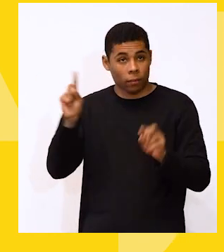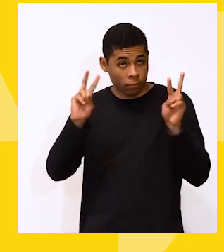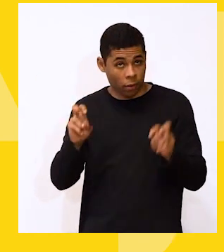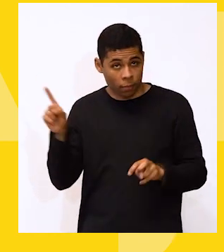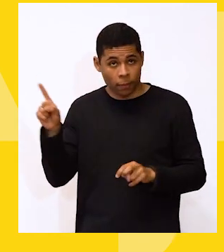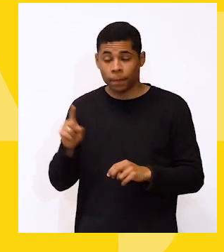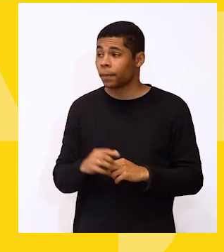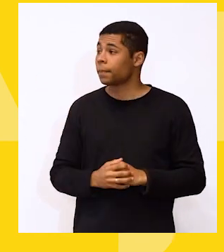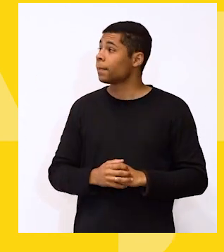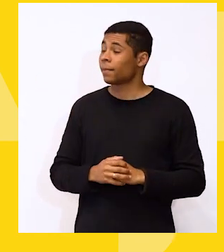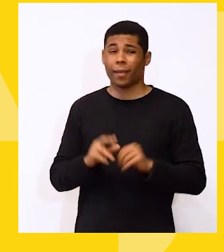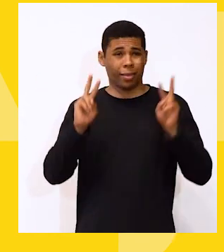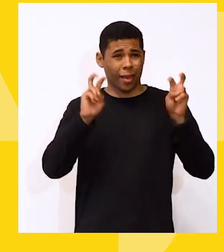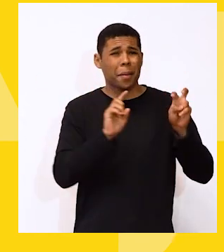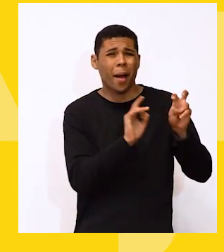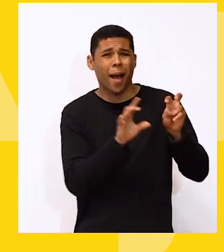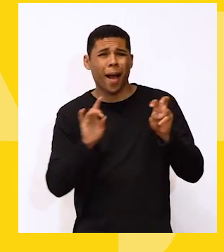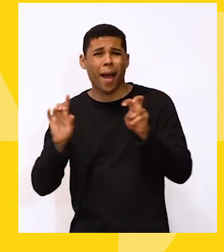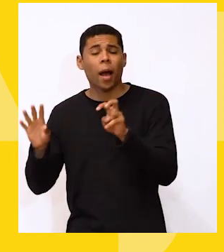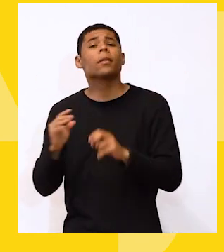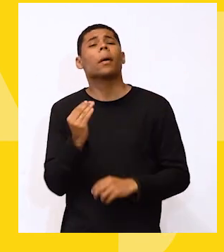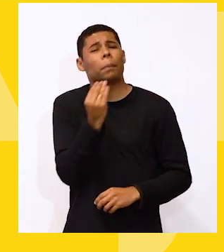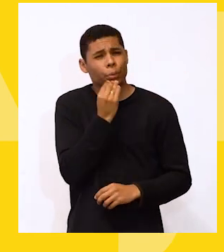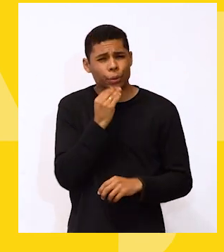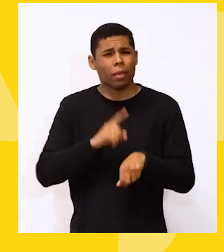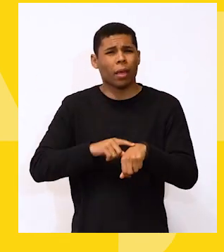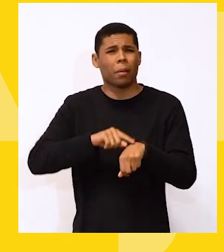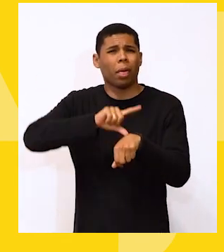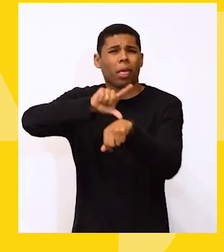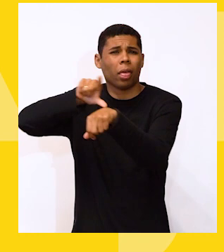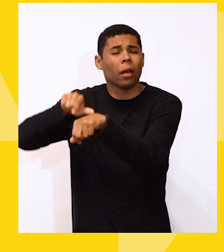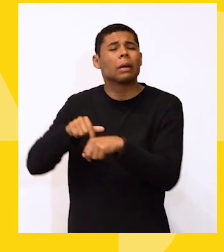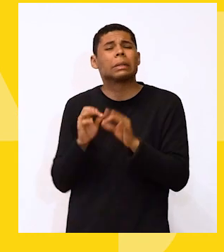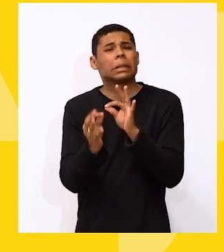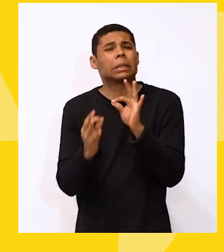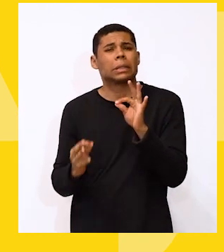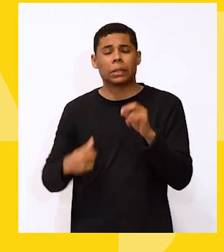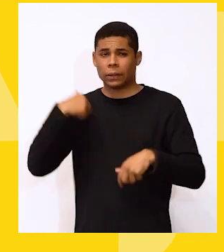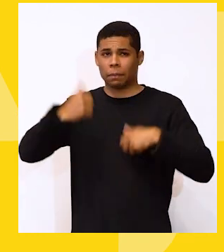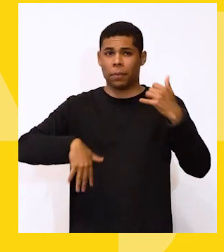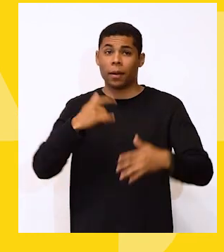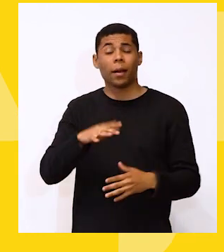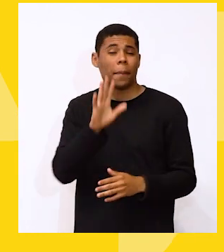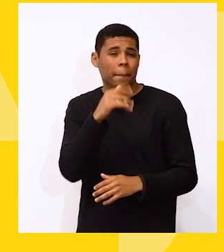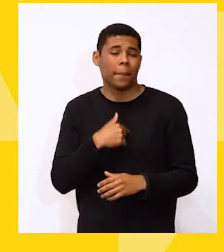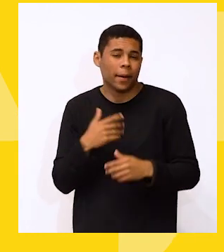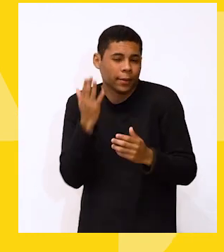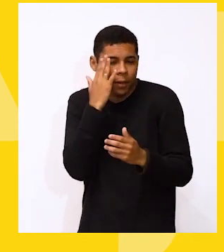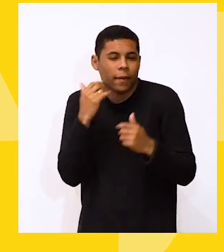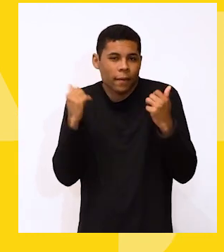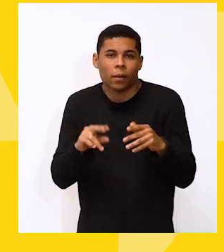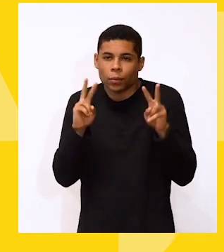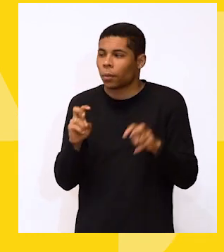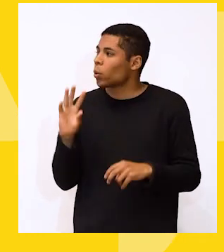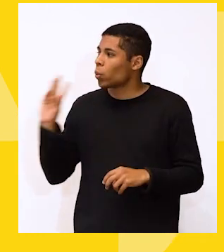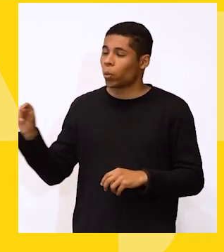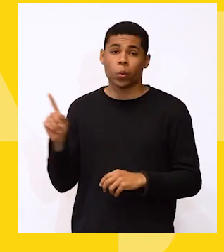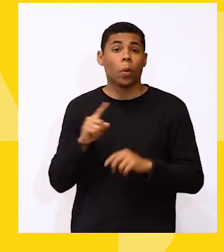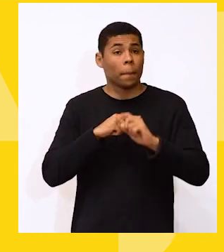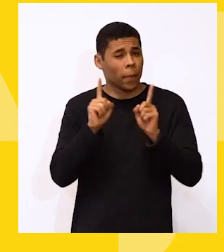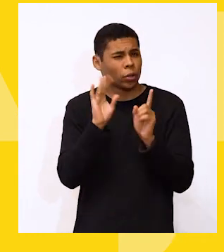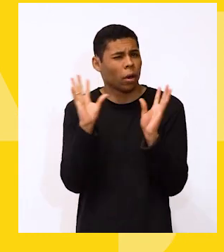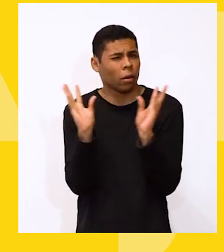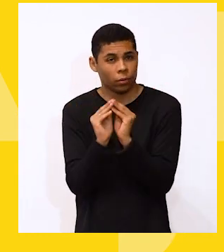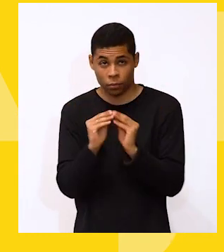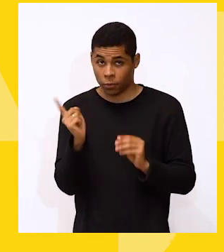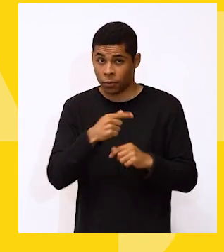tema desse aqui dá para a gente ficar falando bastante tempo obviamente eu não sou competente suficiente para falar de todos eles então assim só